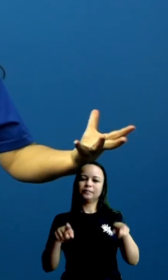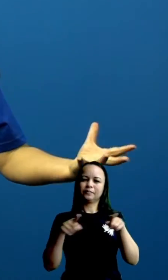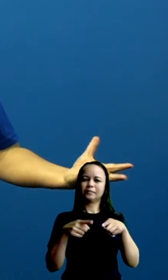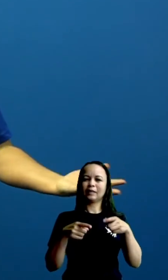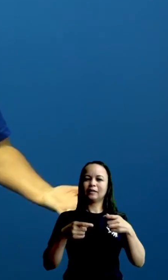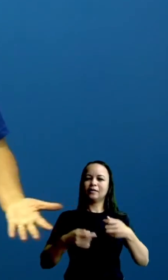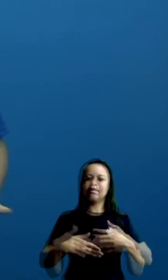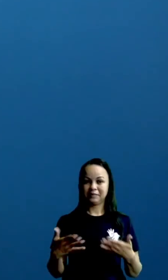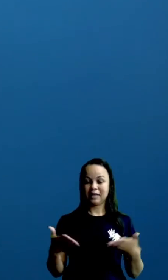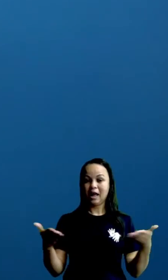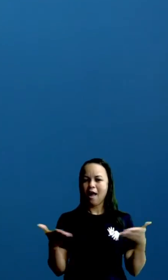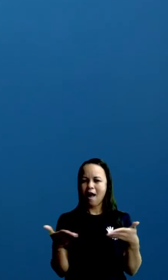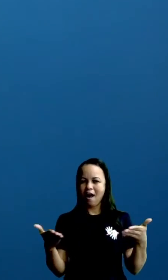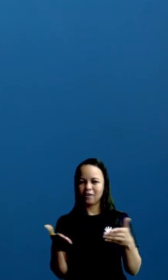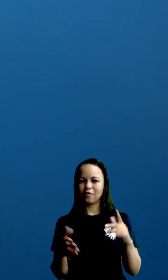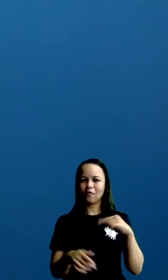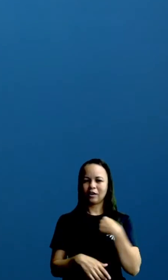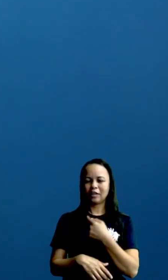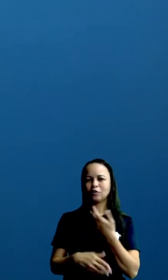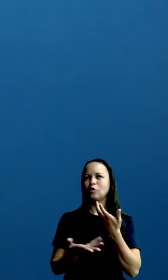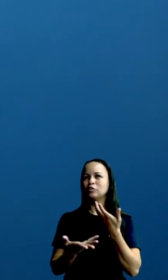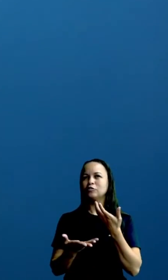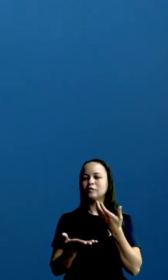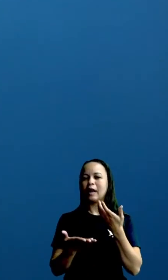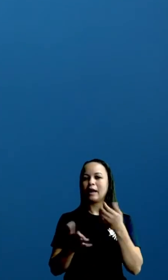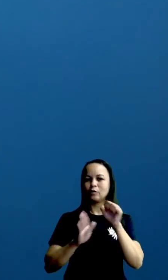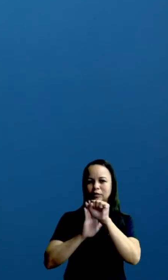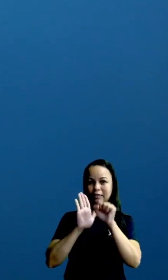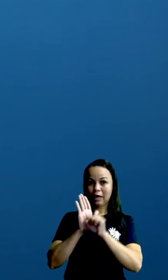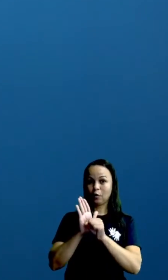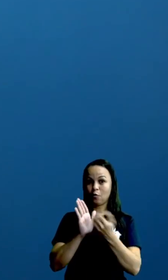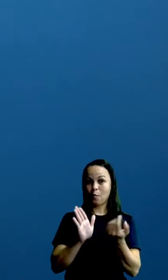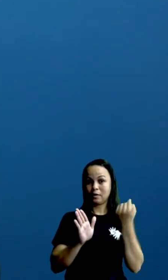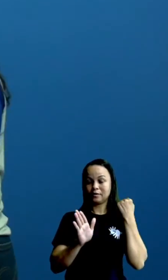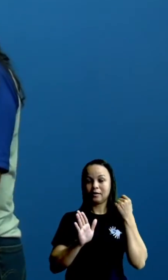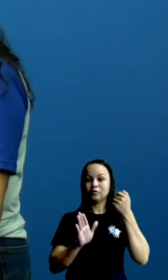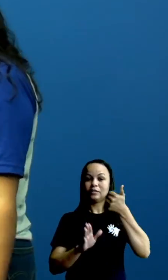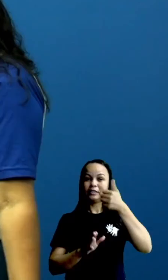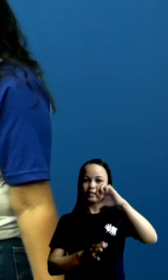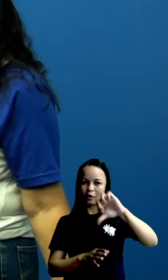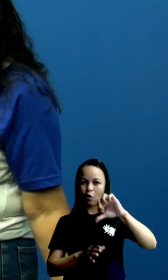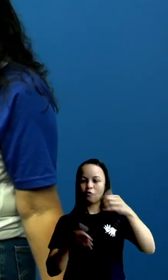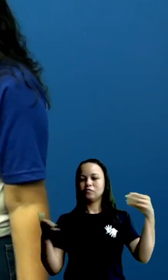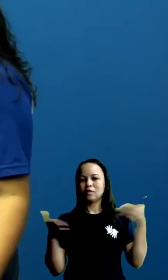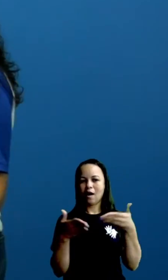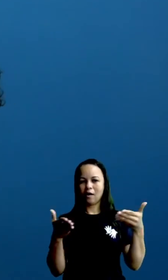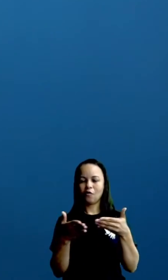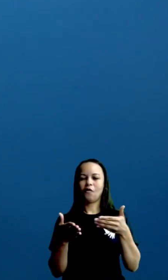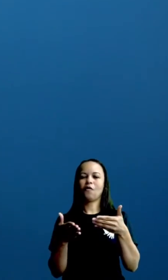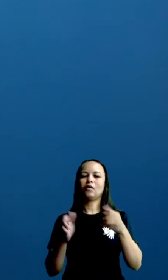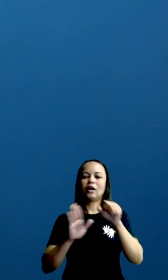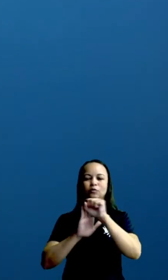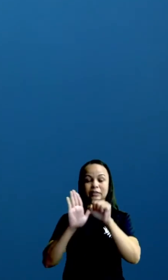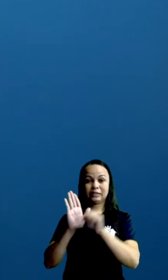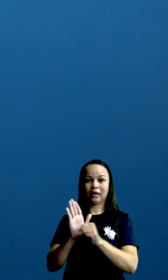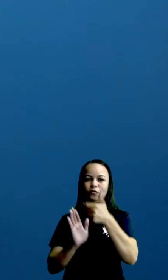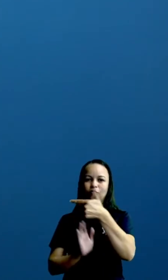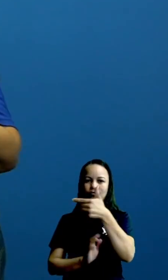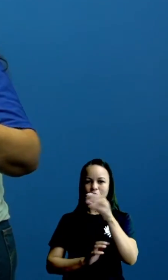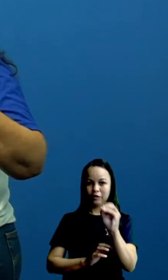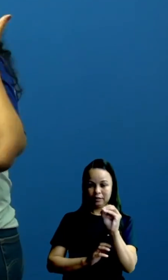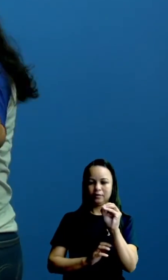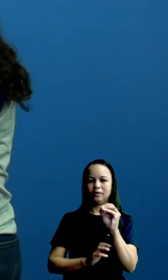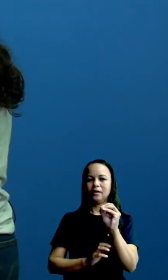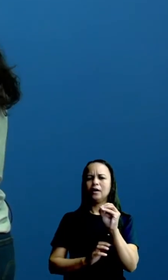leva assim né agora a gente saiu do século 19 perto e a gente vem para cá para o século